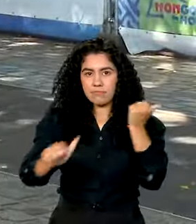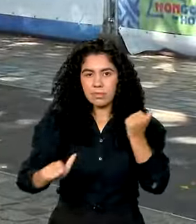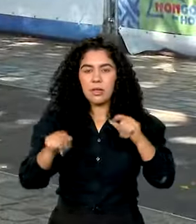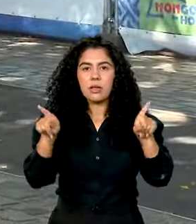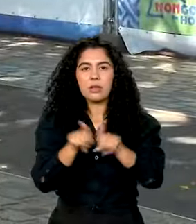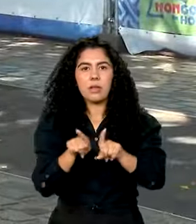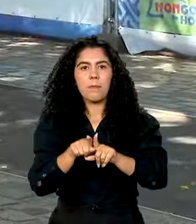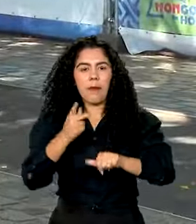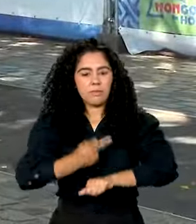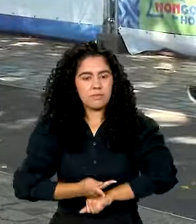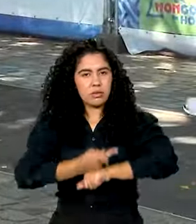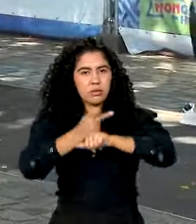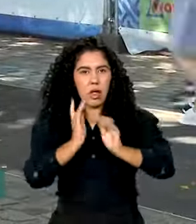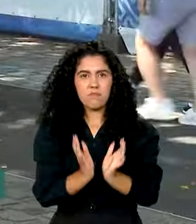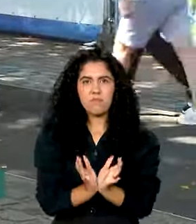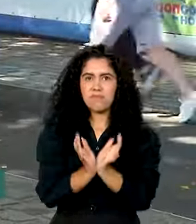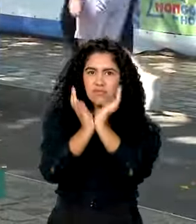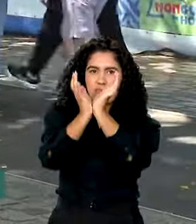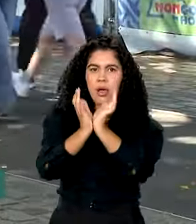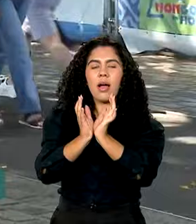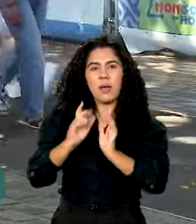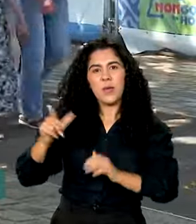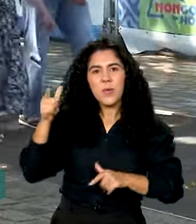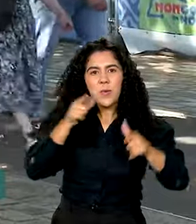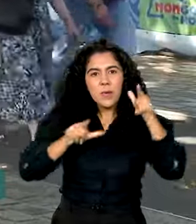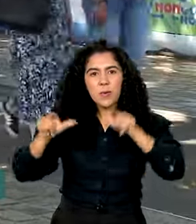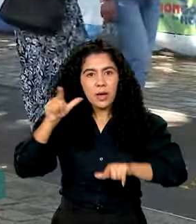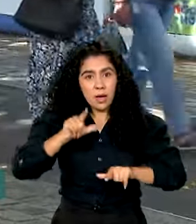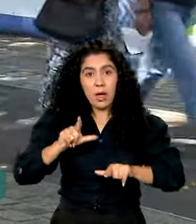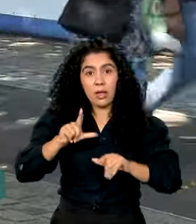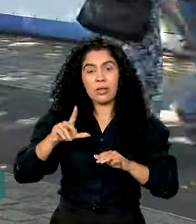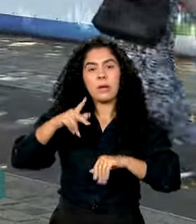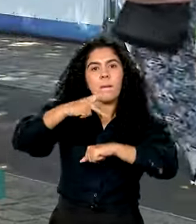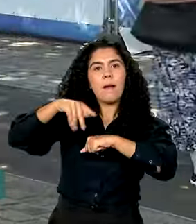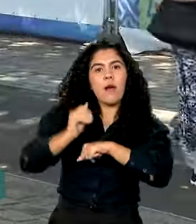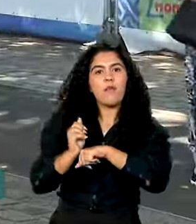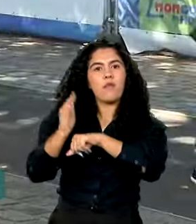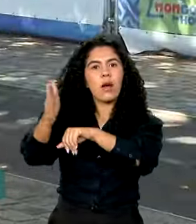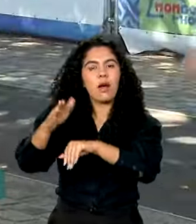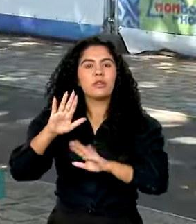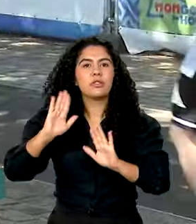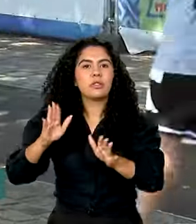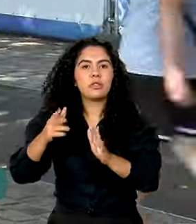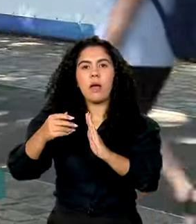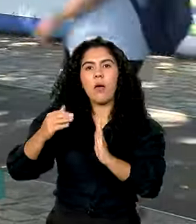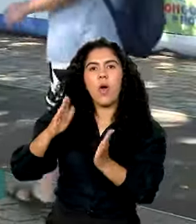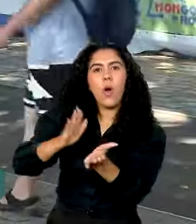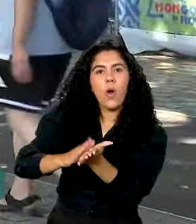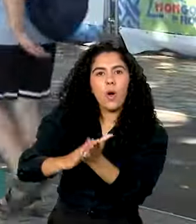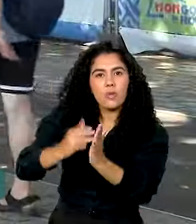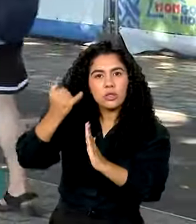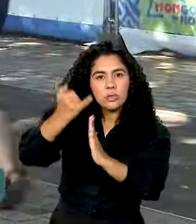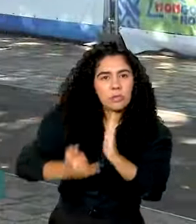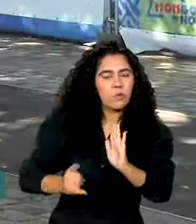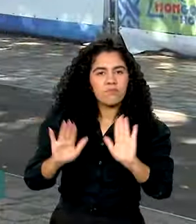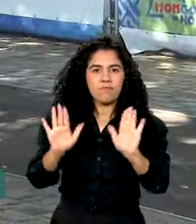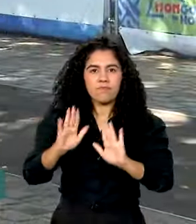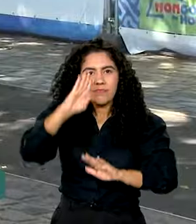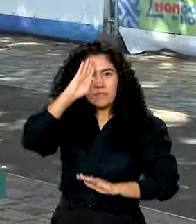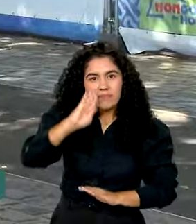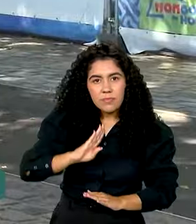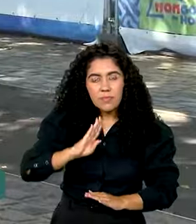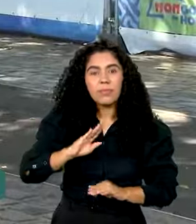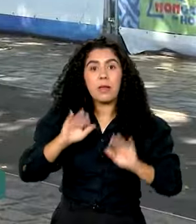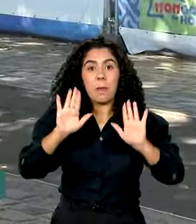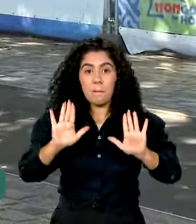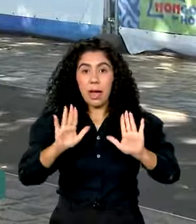eventos esportivos oficiais realizados no exterior já eram isentos de impostos federais. A validade do texto é a partir